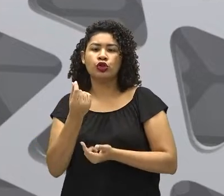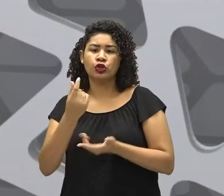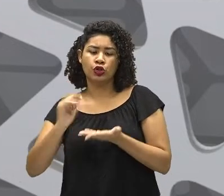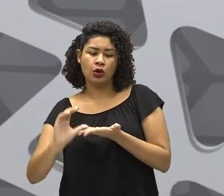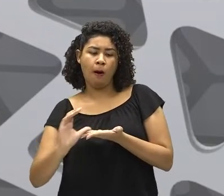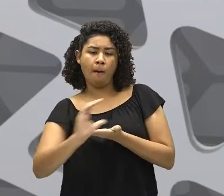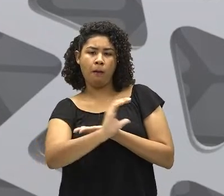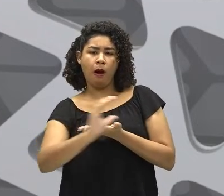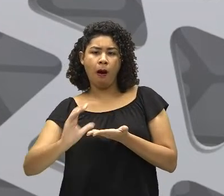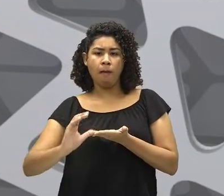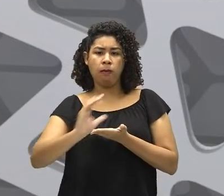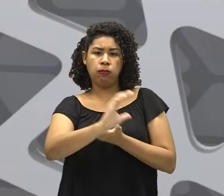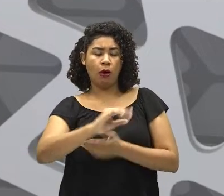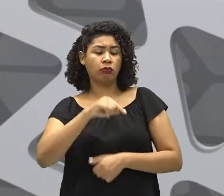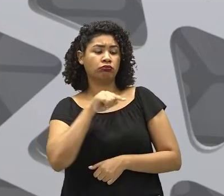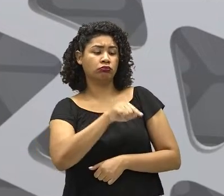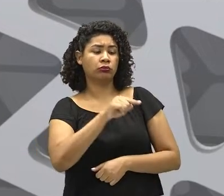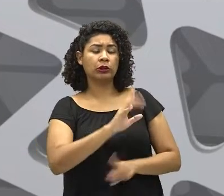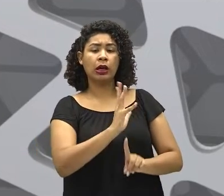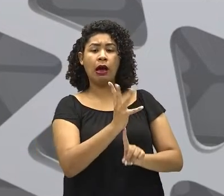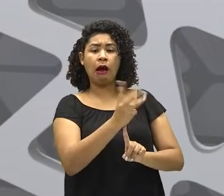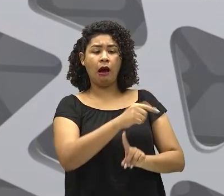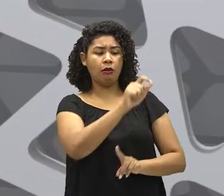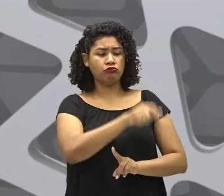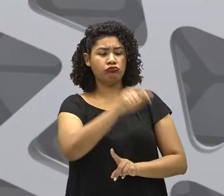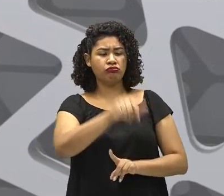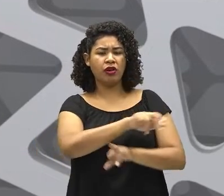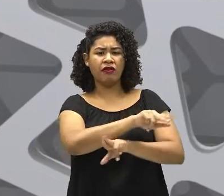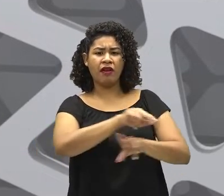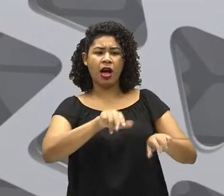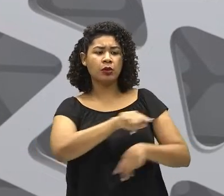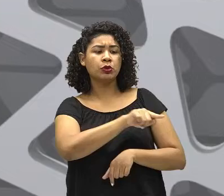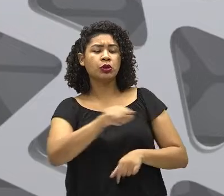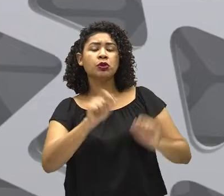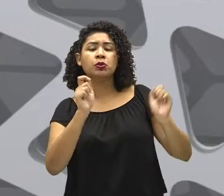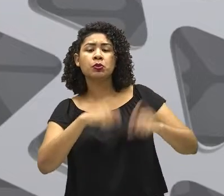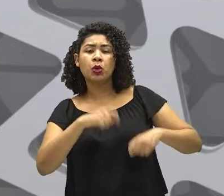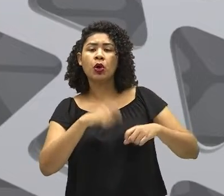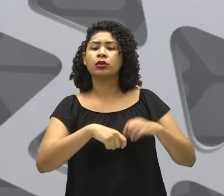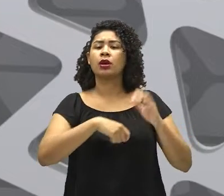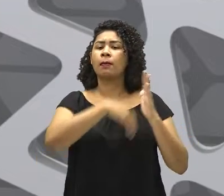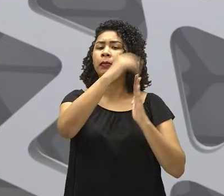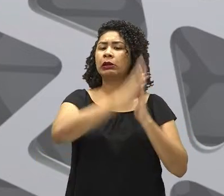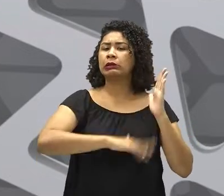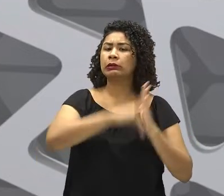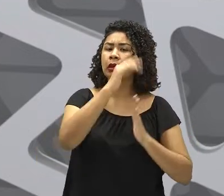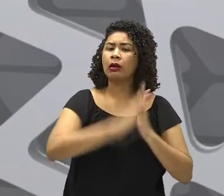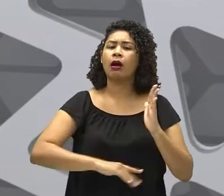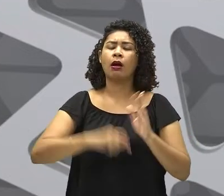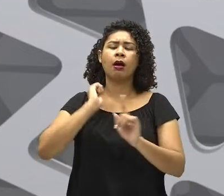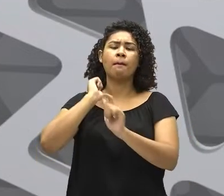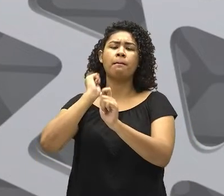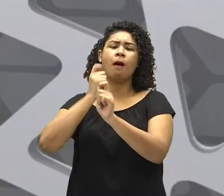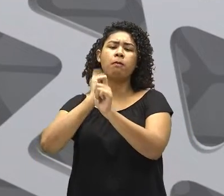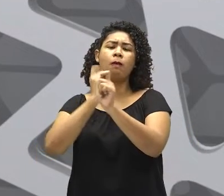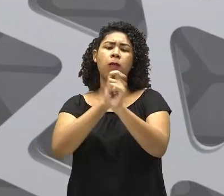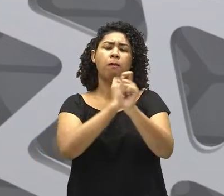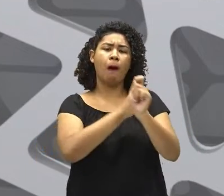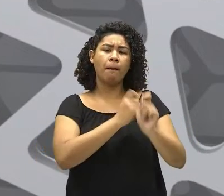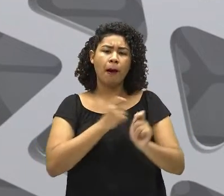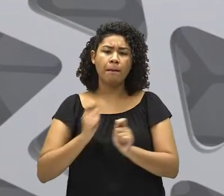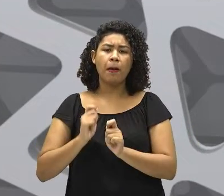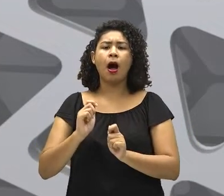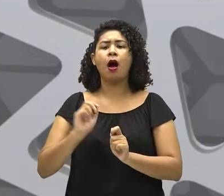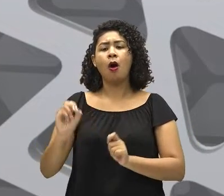patrocinavam artistas para que pudessem pintar, esculpir, produzir literatura ou inventar